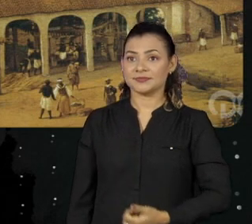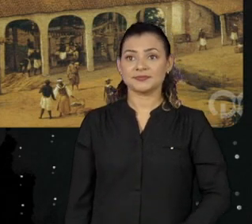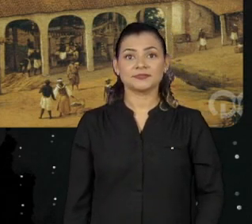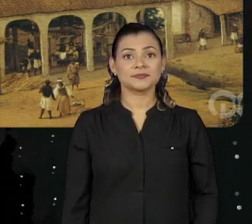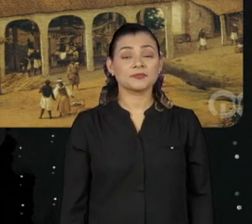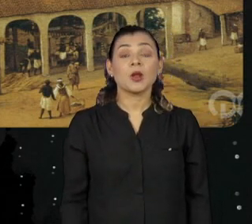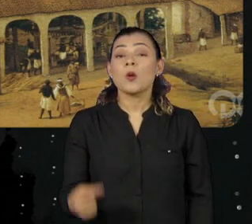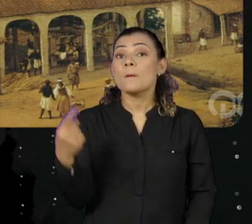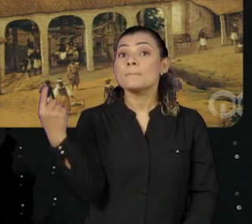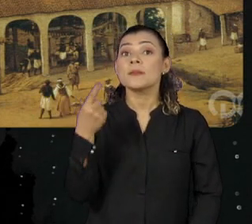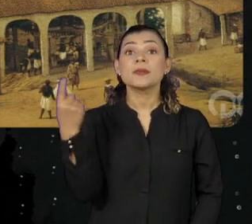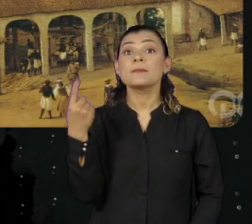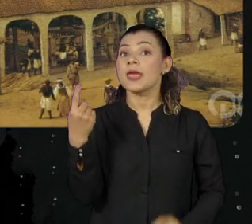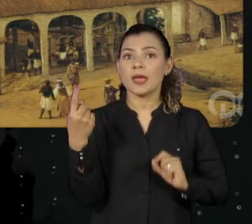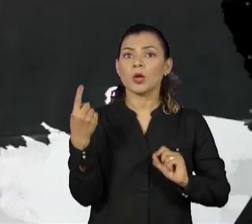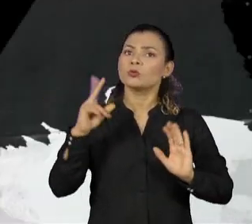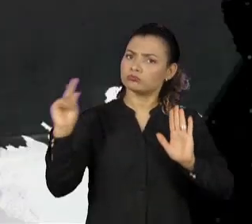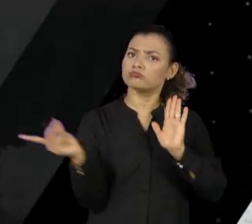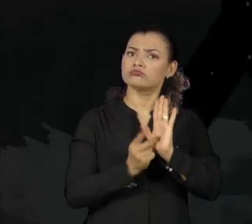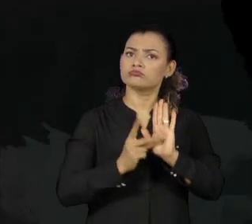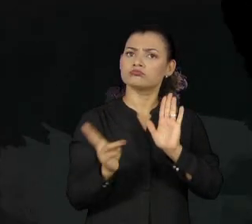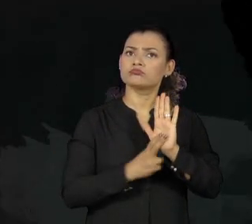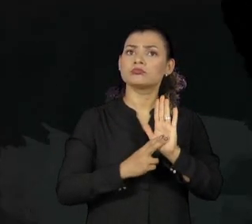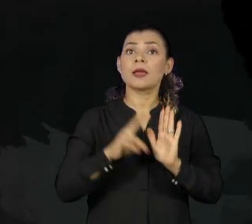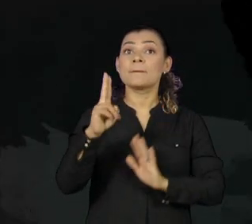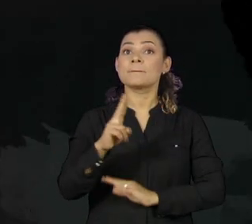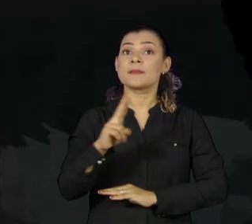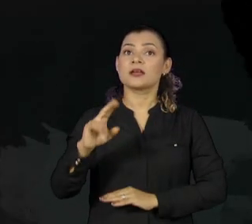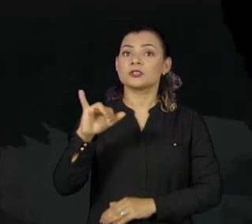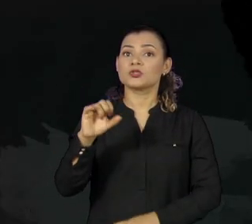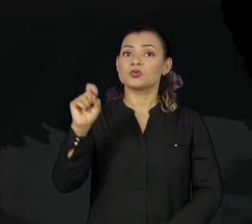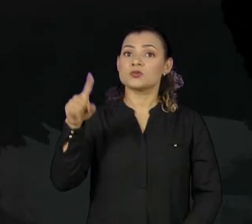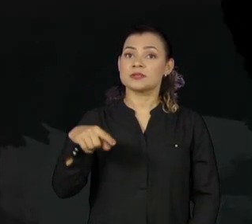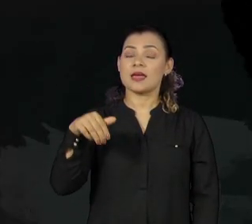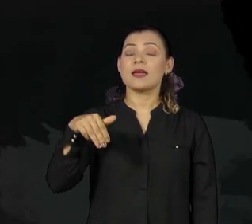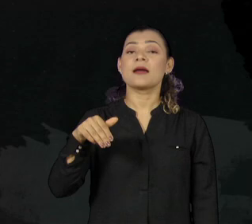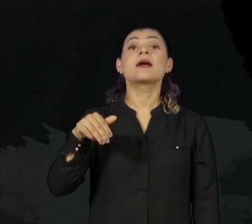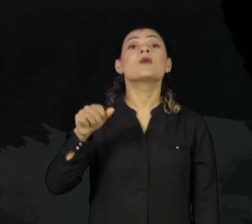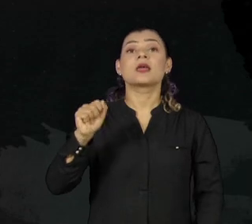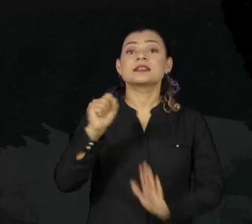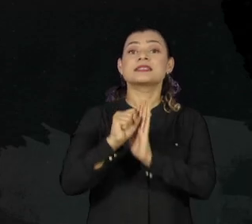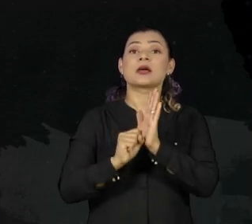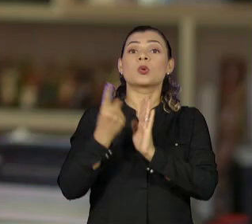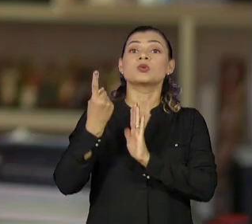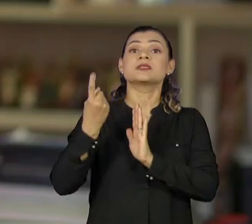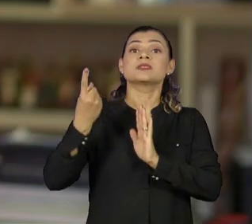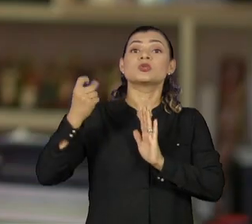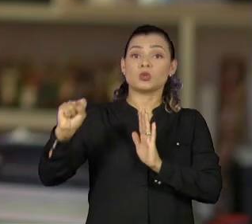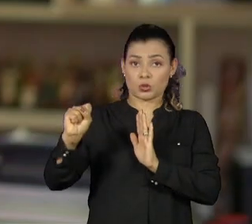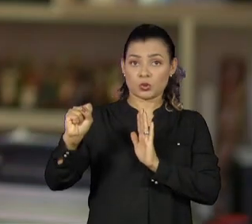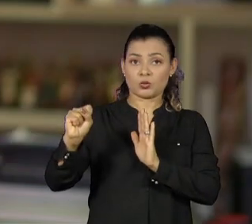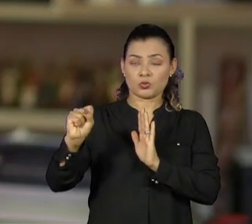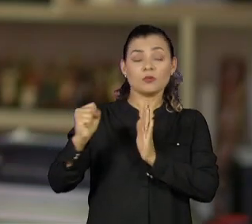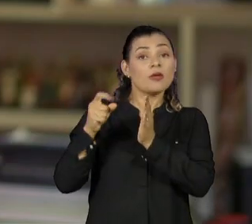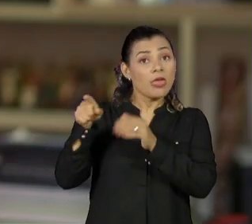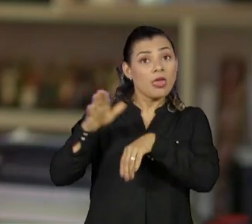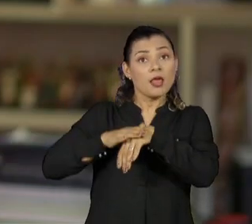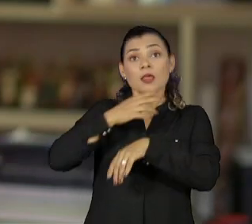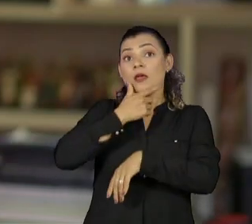O primeiro a ser reconhecido é o padre José Maurício Nunes Garcia, do século XVIII. Então ele